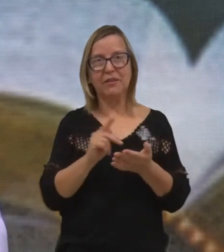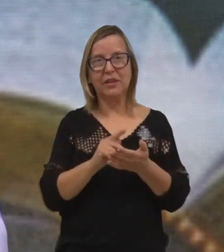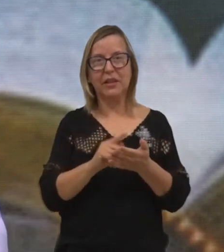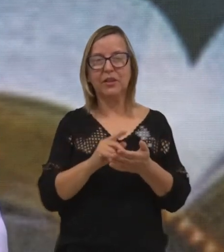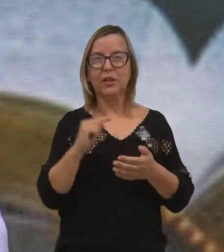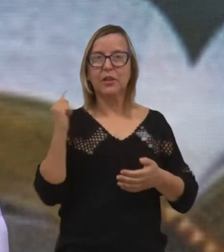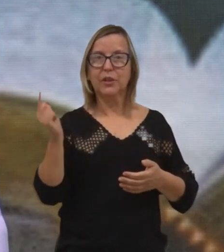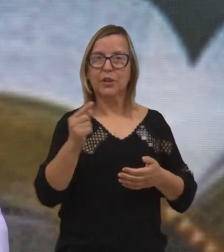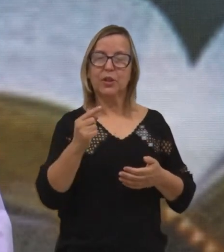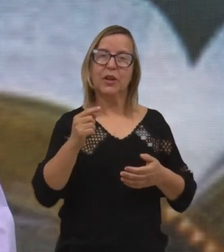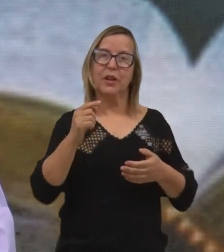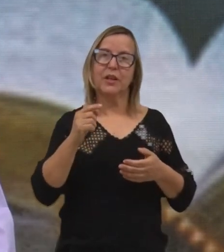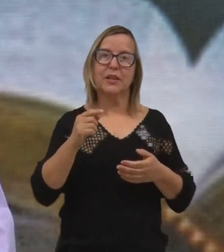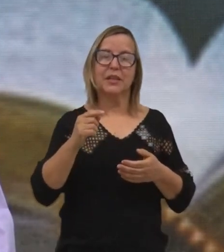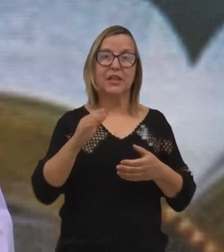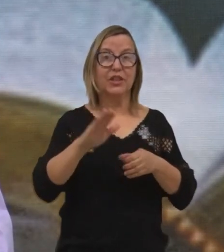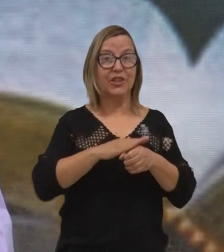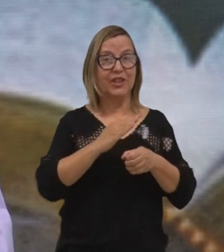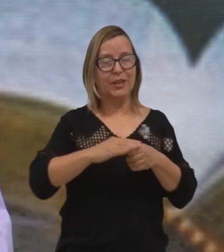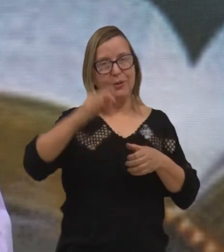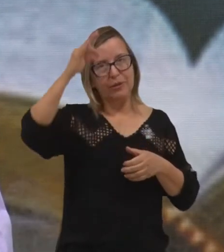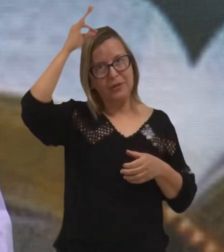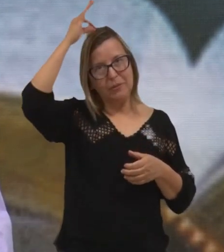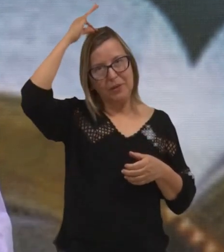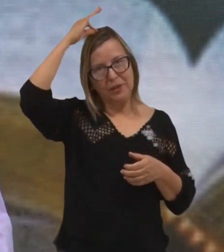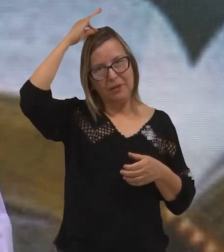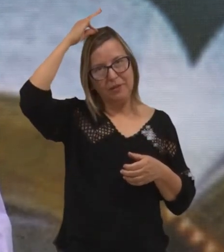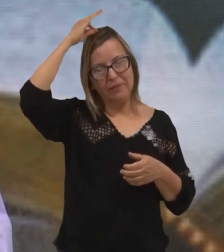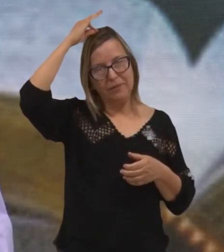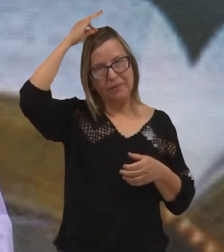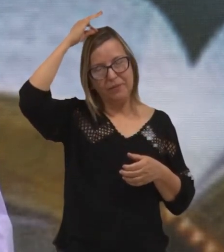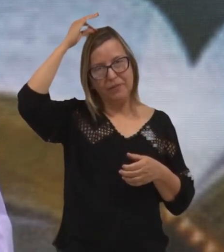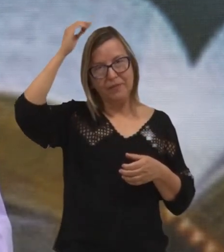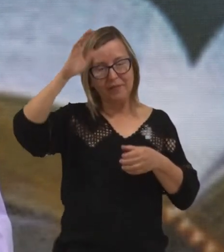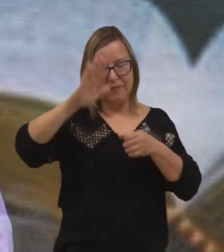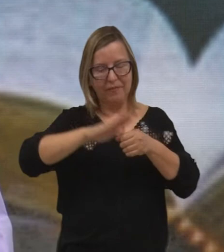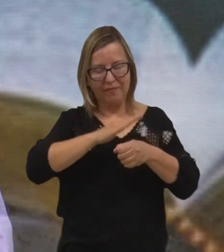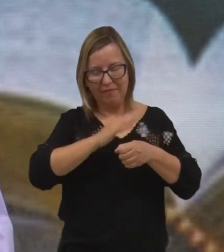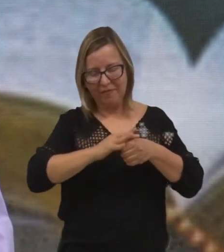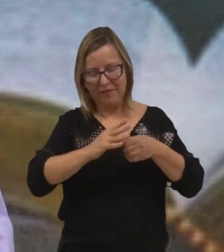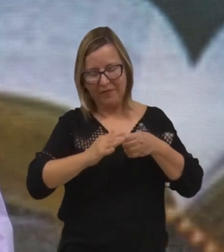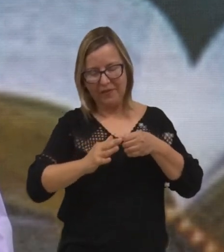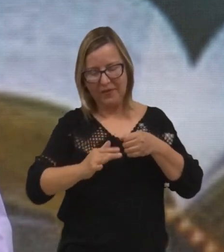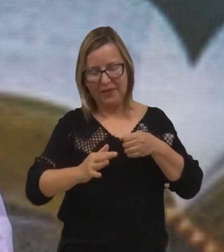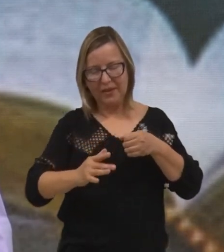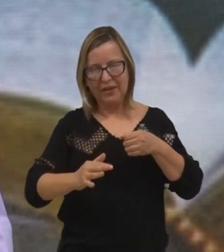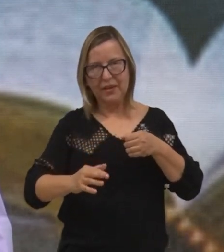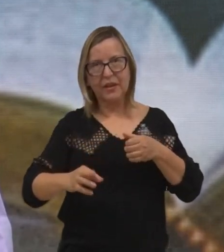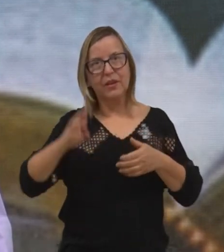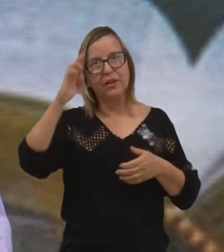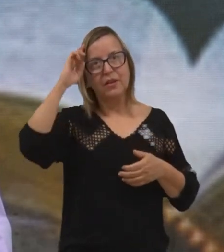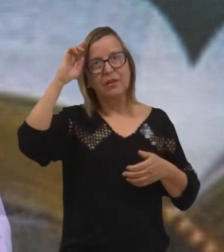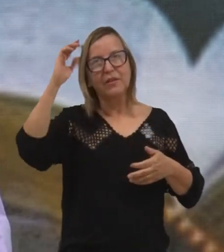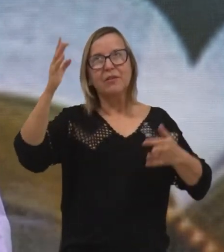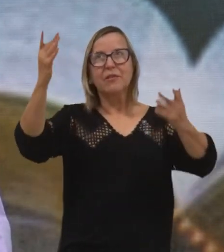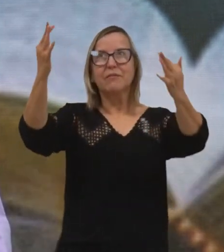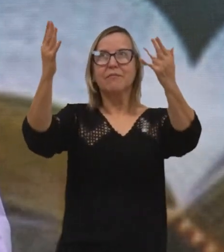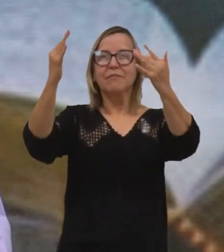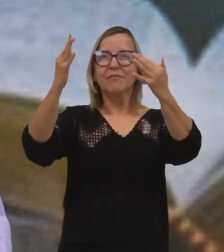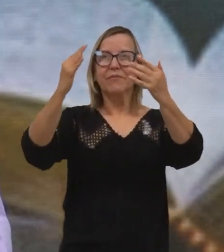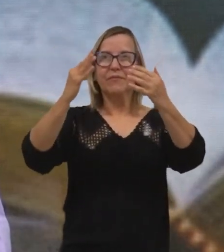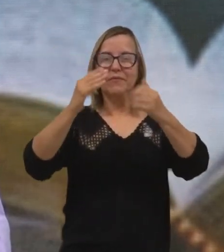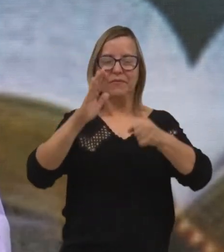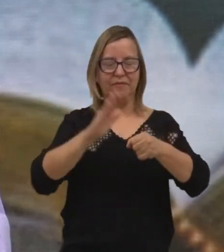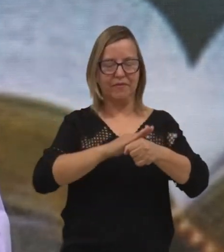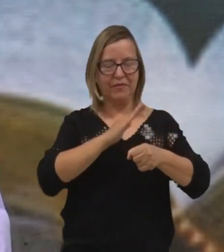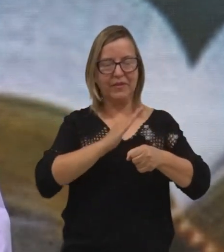do Espírito, sendo cheios dele, sabe, é um transbordar que o Senhor vai derramando e nós vamos sendo cheios,